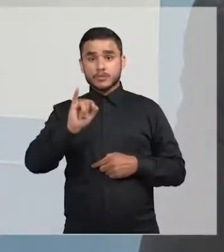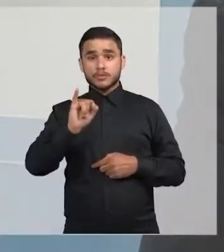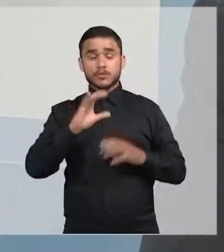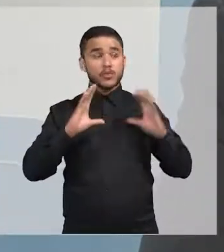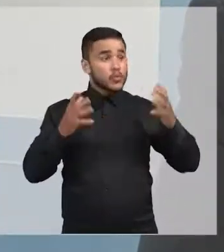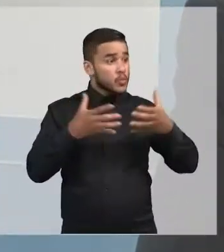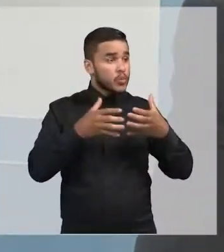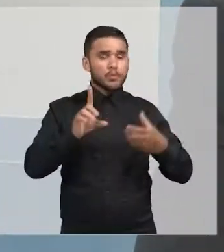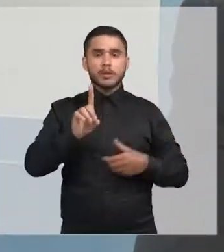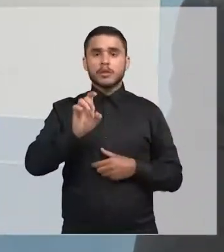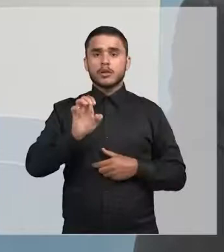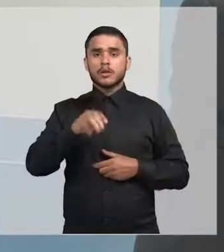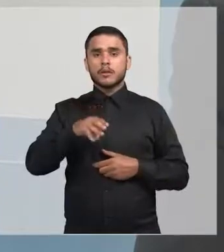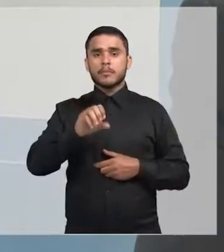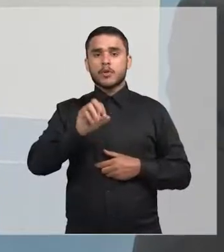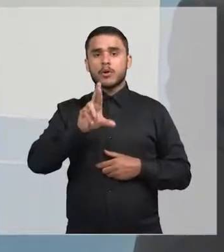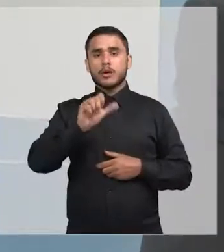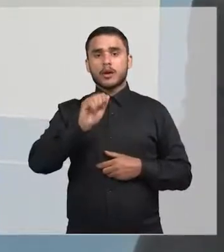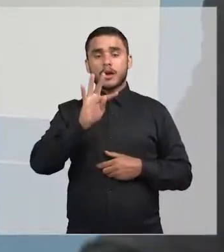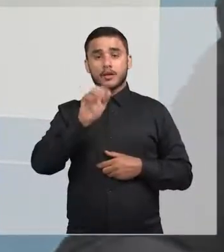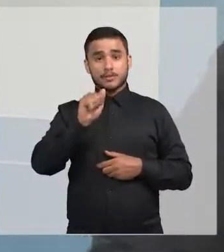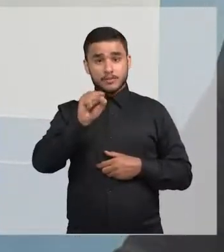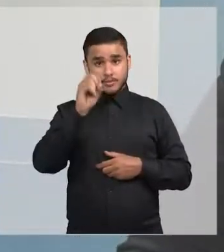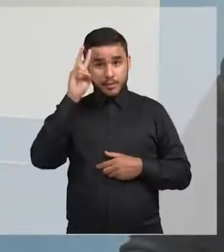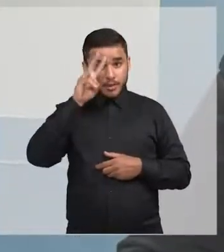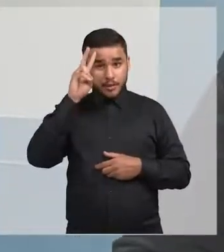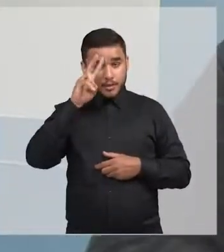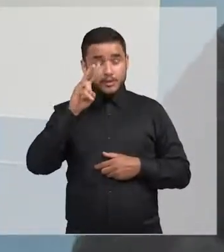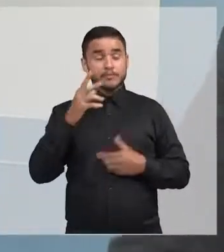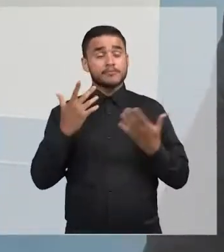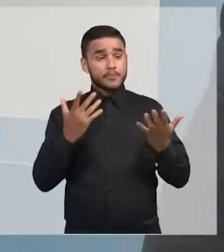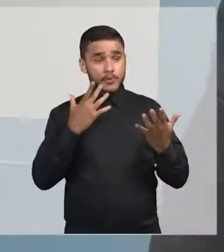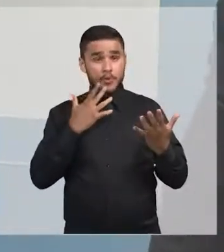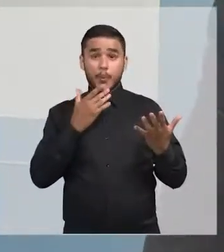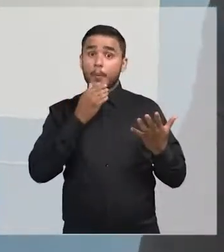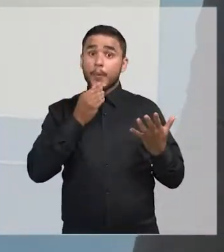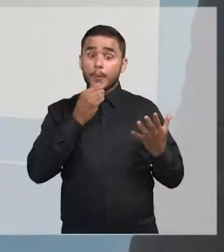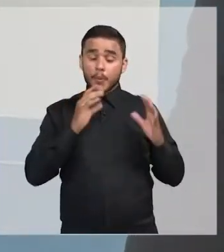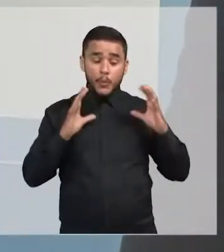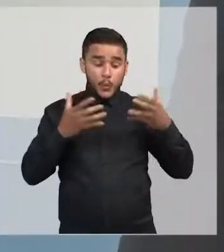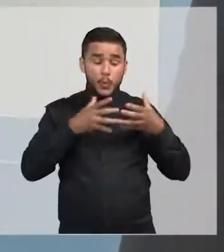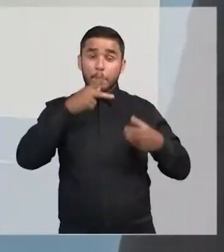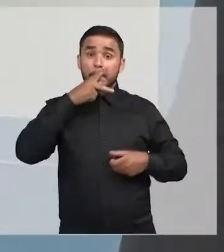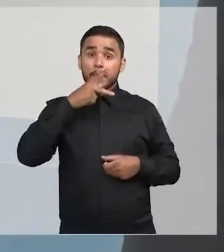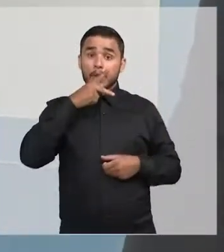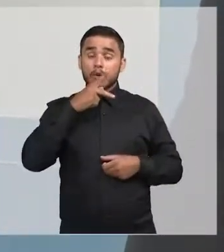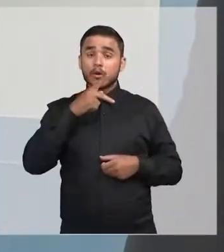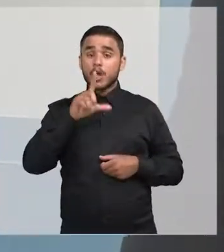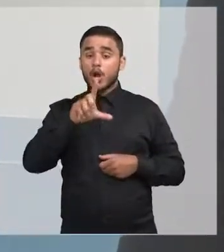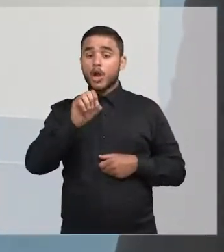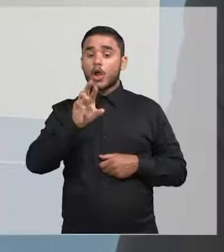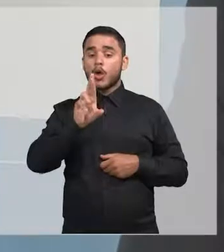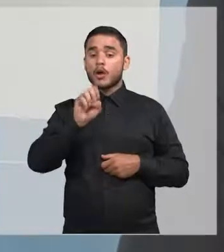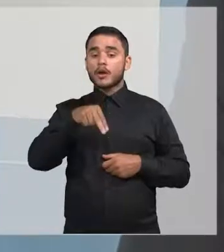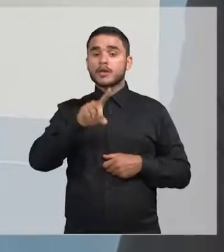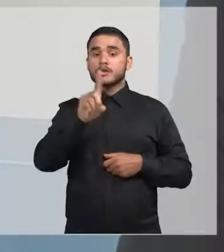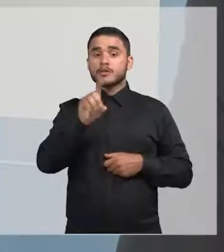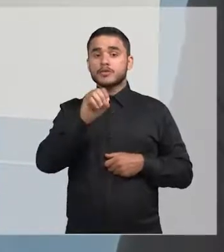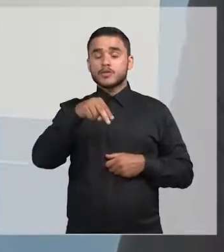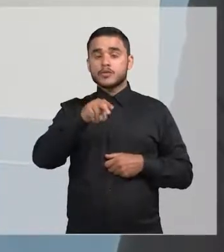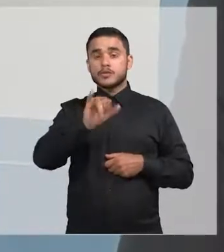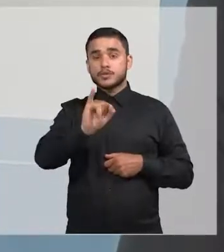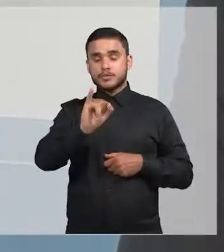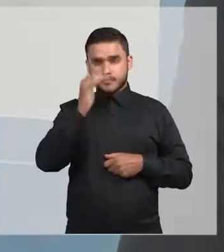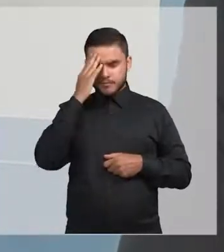Democratas. Democratas. O mesmo do presidente da Câmara, Rodrigo. O Onyx Lorenzoni é a única figura que